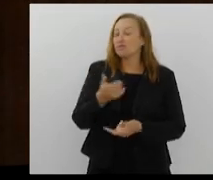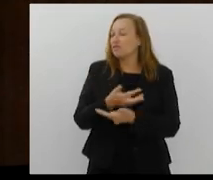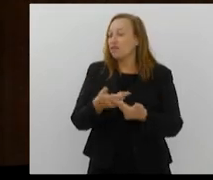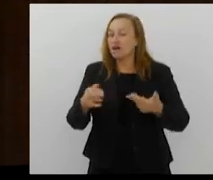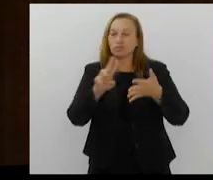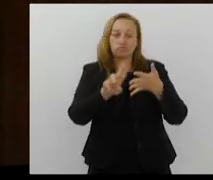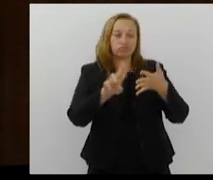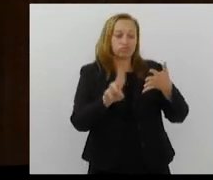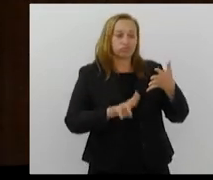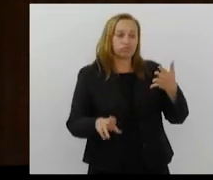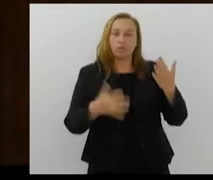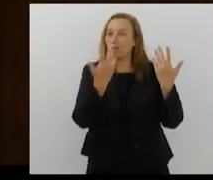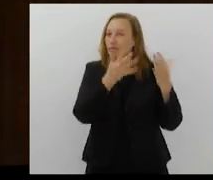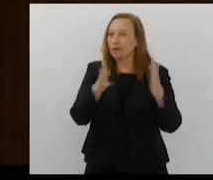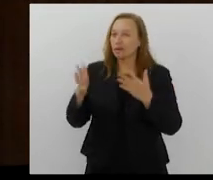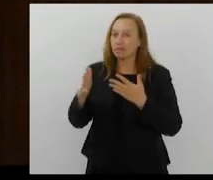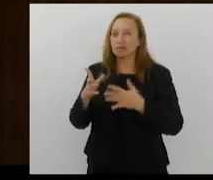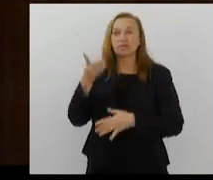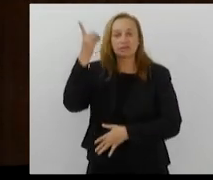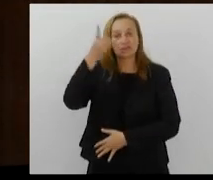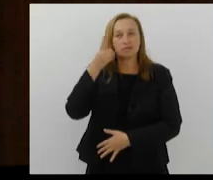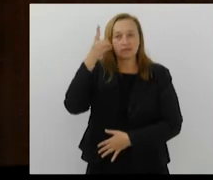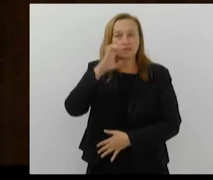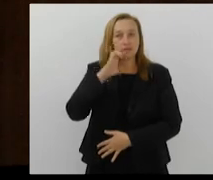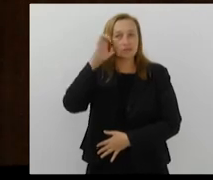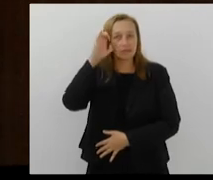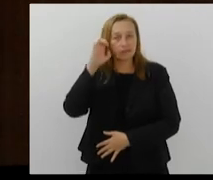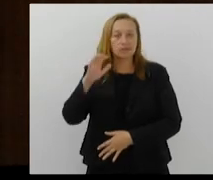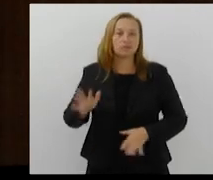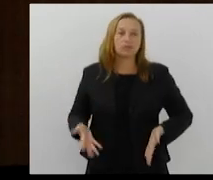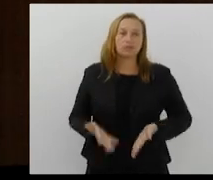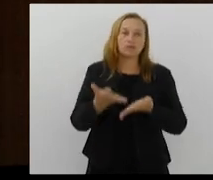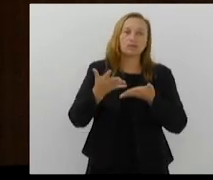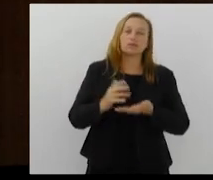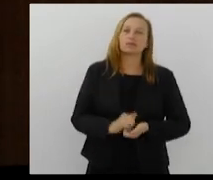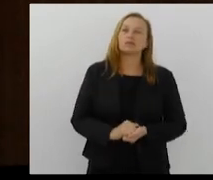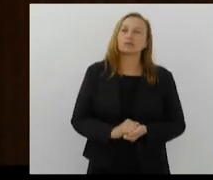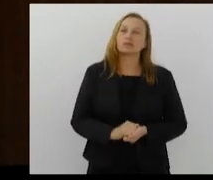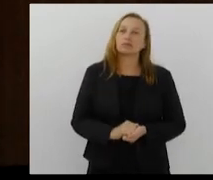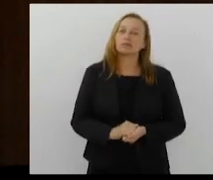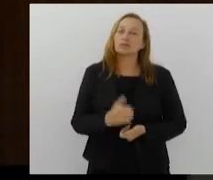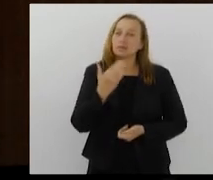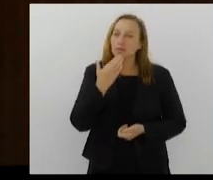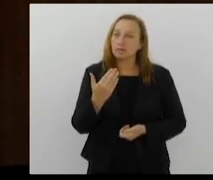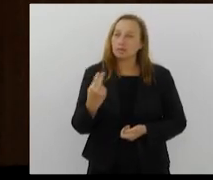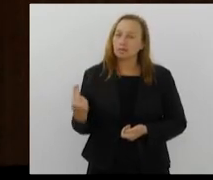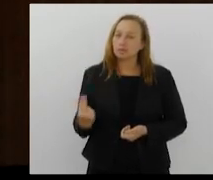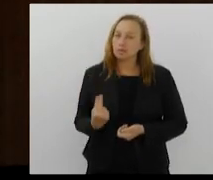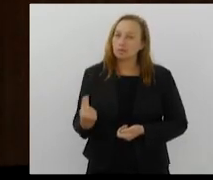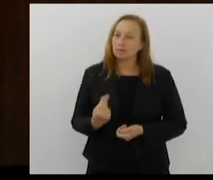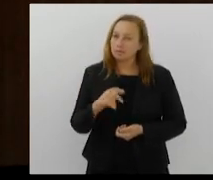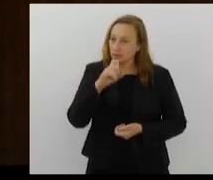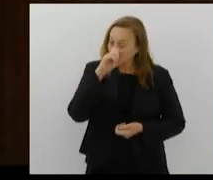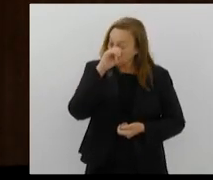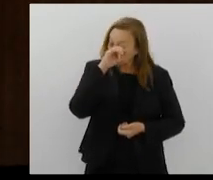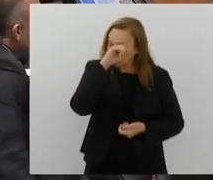enfim. Parabenizar a deputada Élica Takimoto pela iniciativa e pedir à deputada